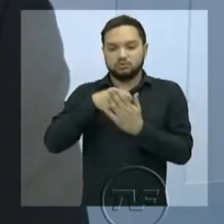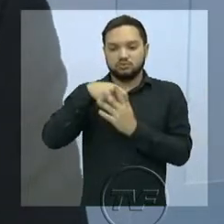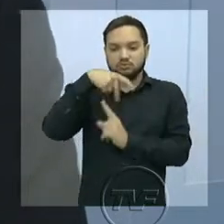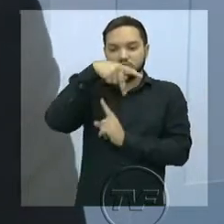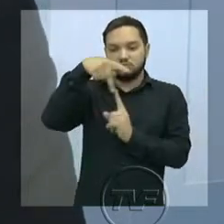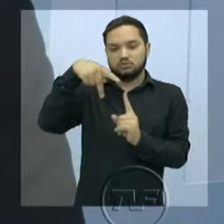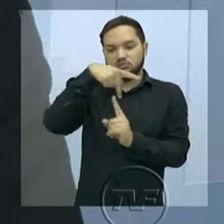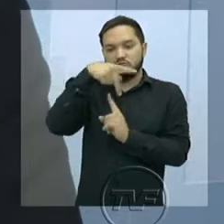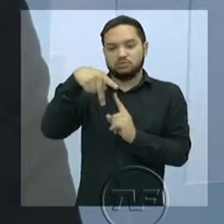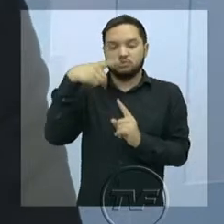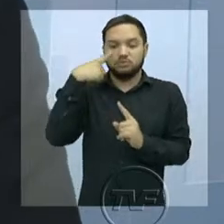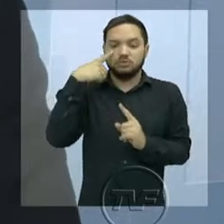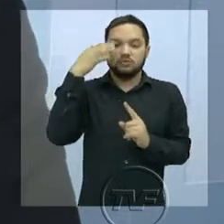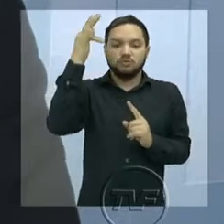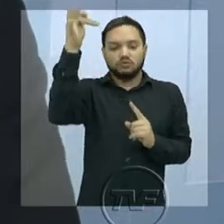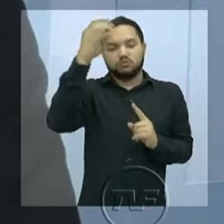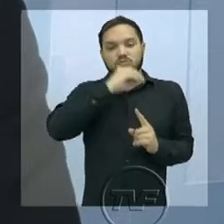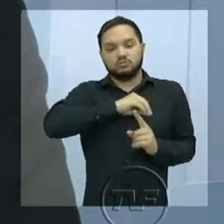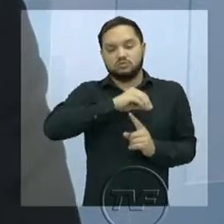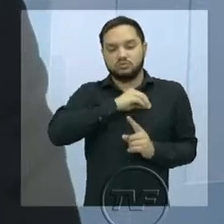futuro, tenham uma renda mínima.